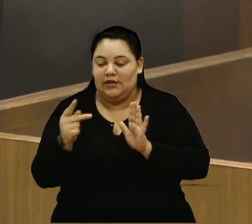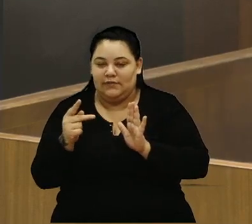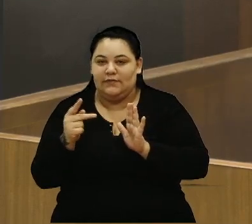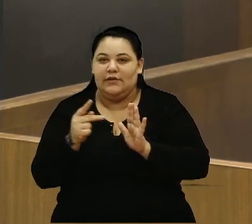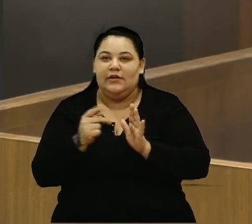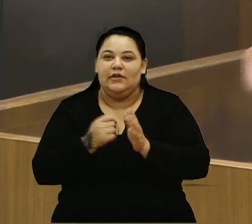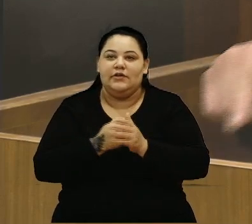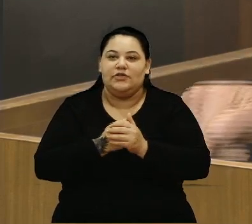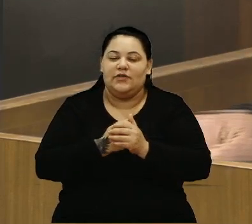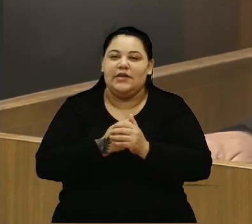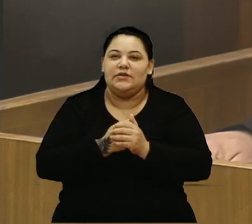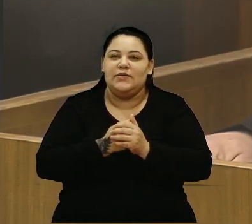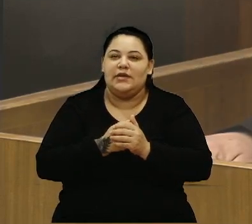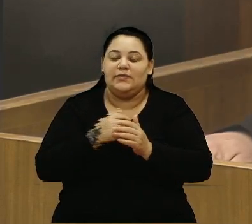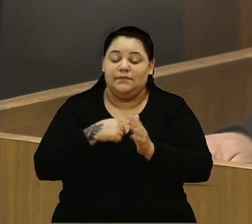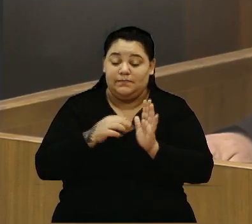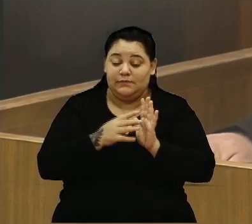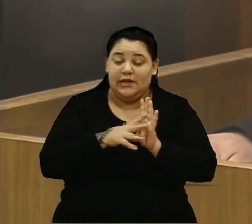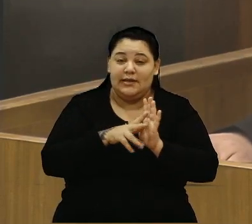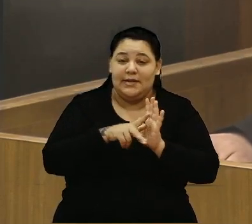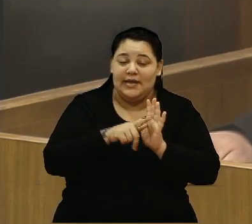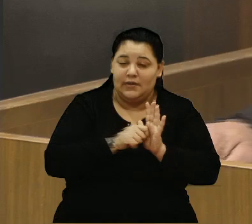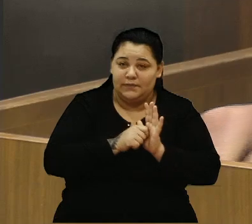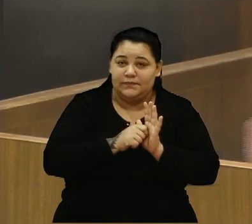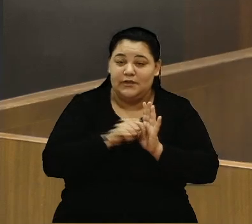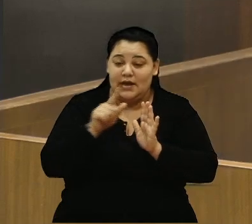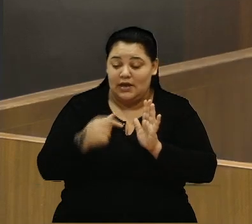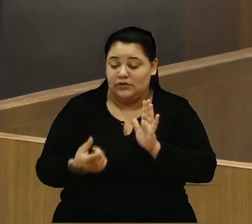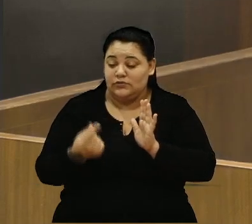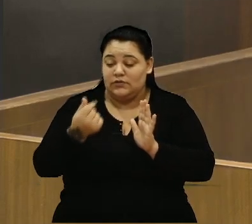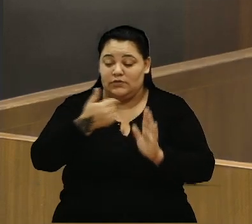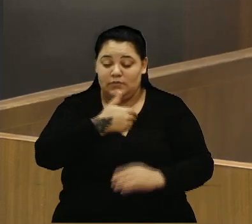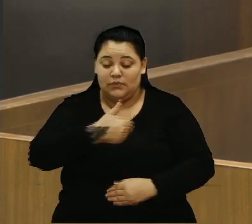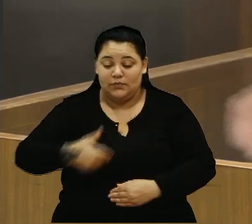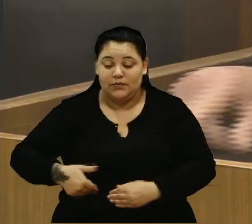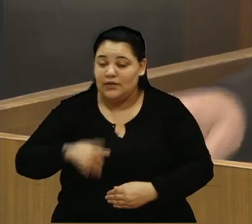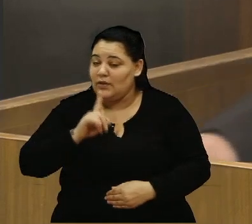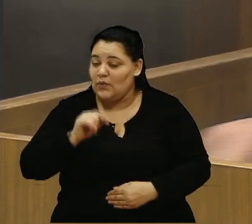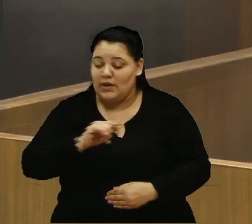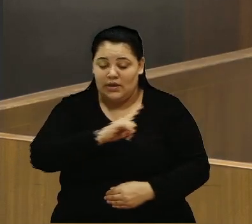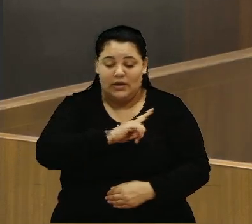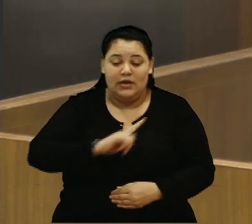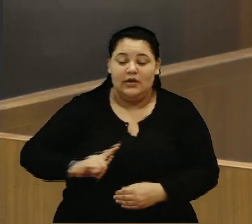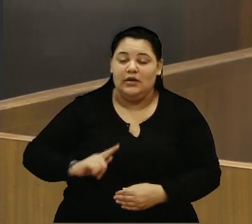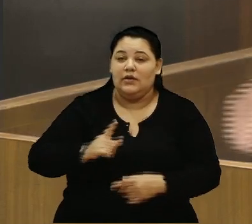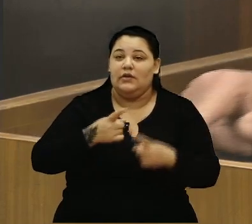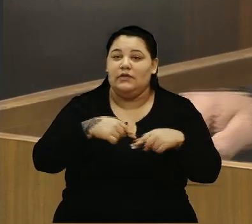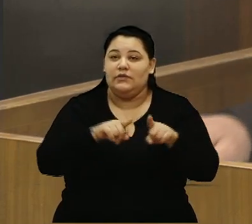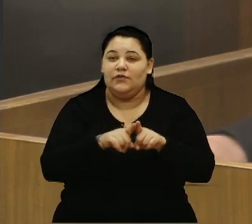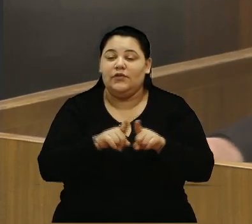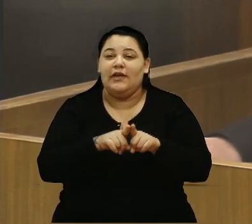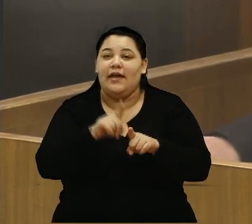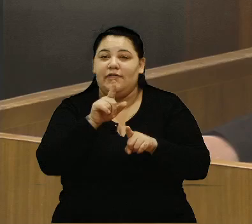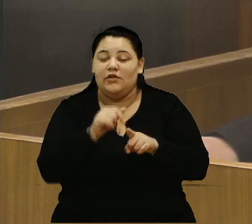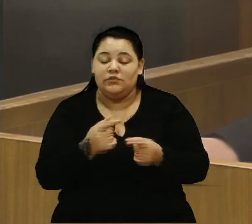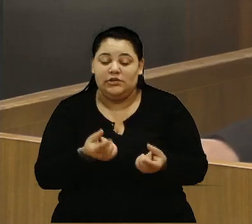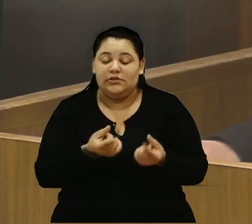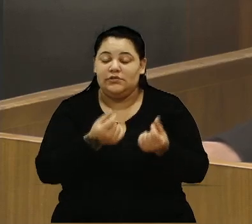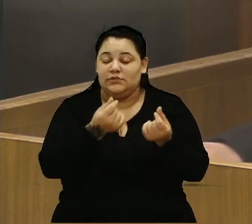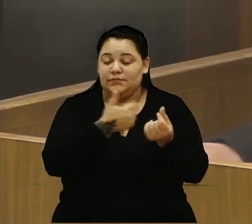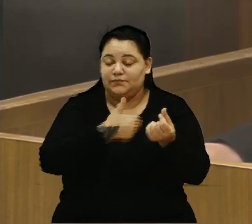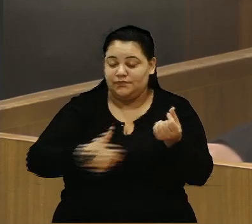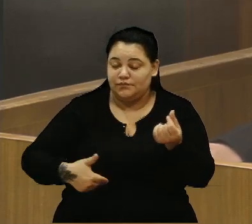foi roubado era dinheiro público. Não era dinheiro do governo, não era dinheiro desse, daquele, não, era dinheiro público que foi